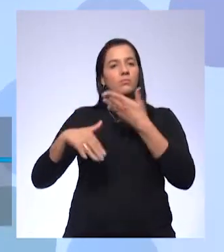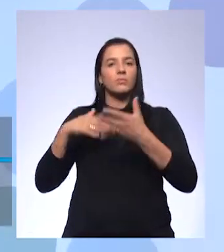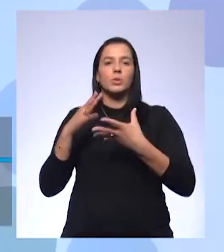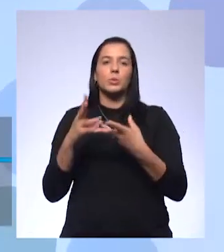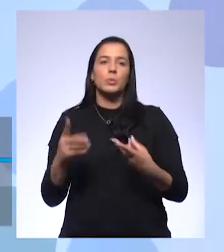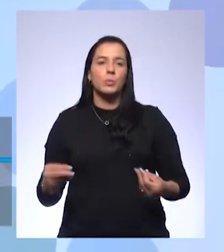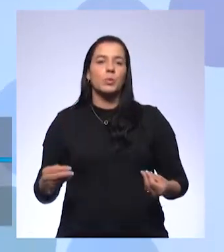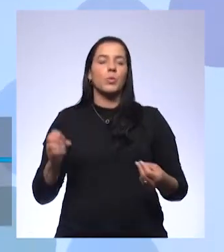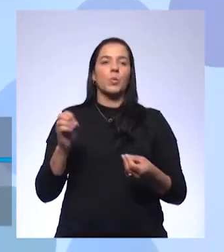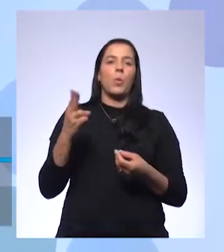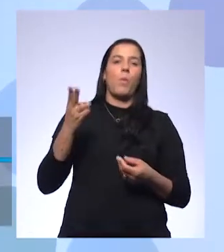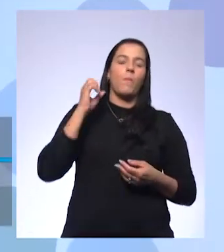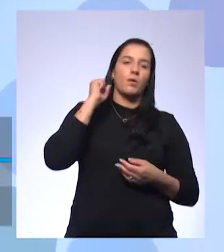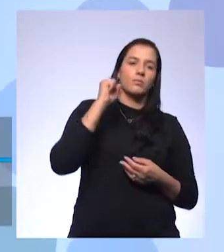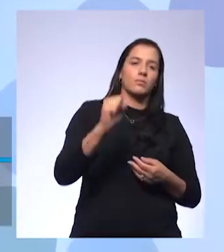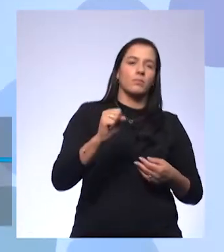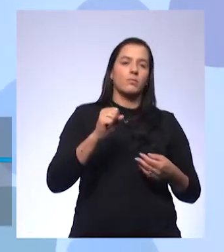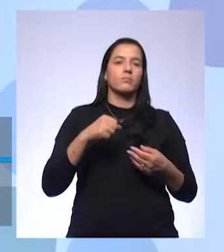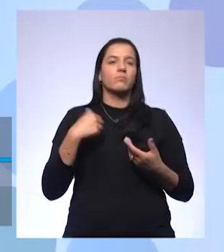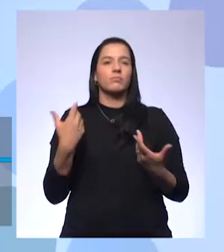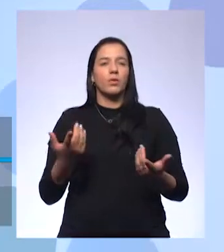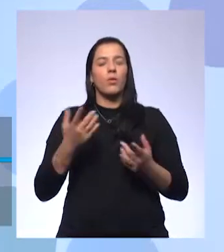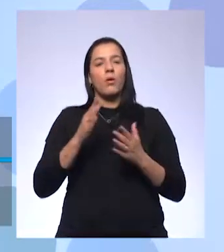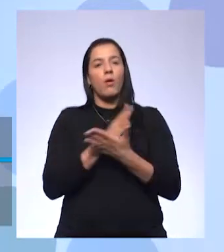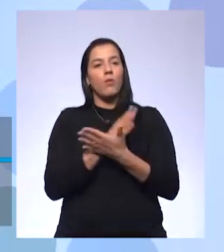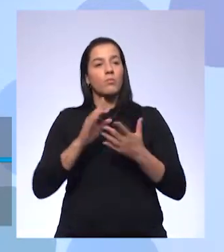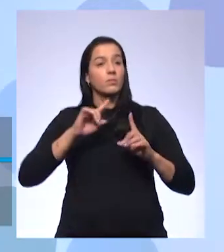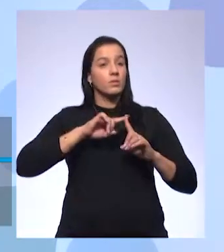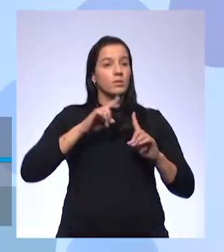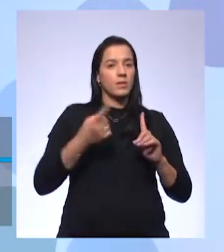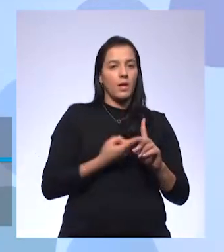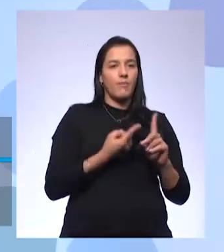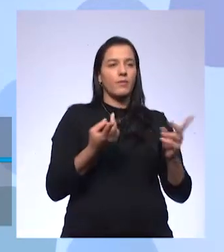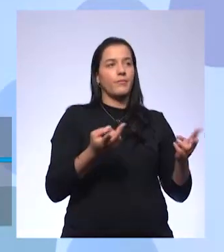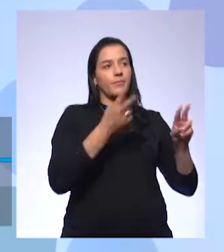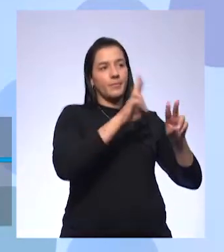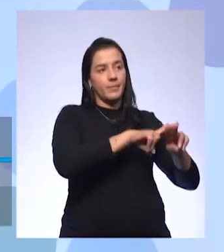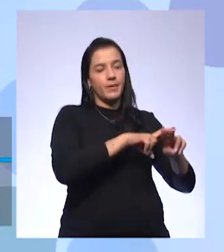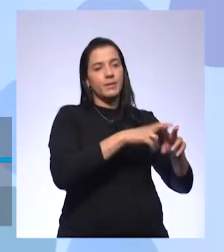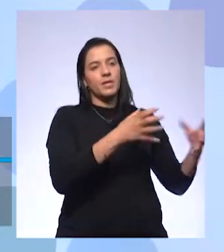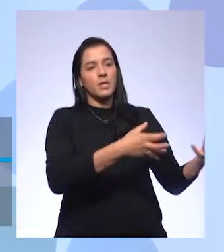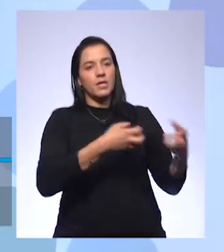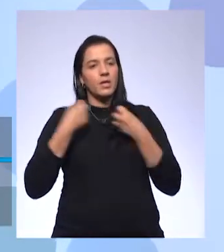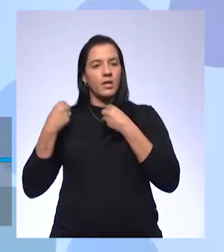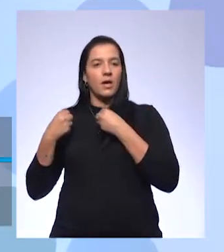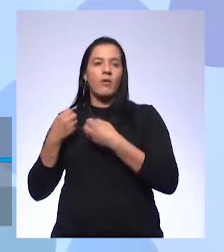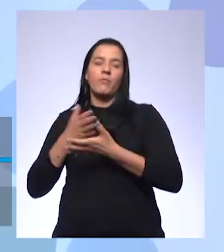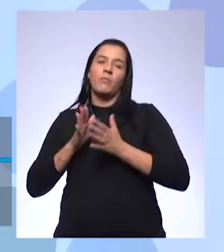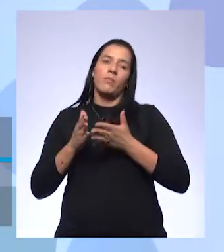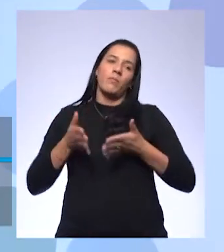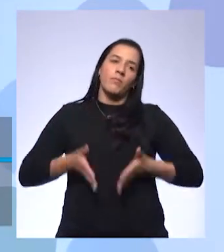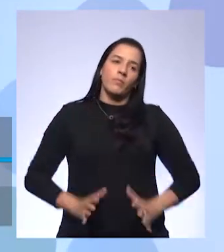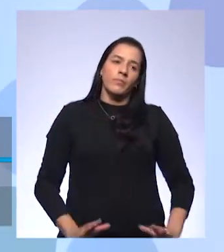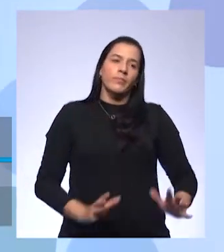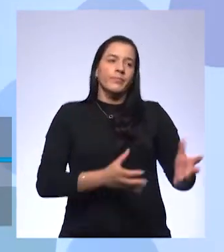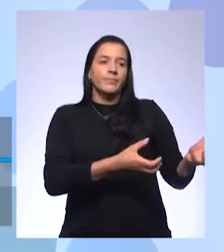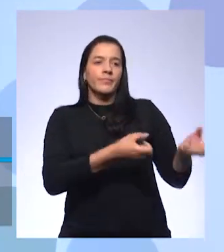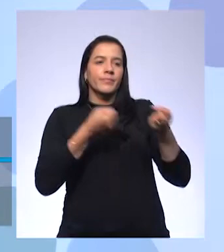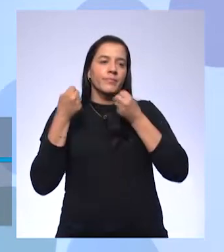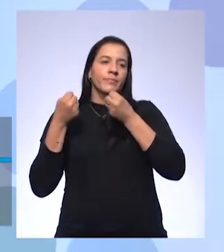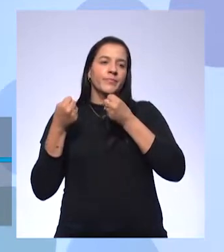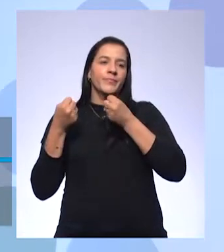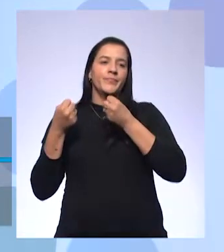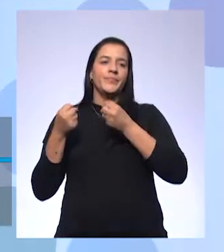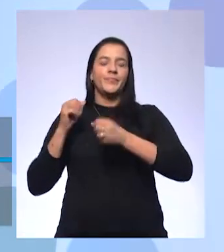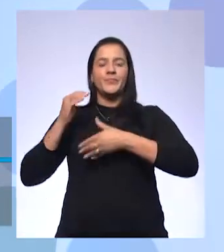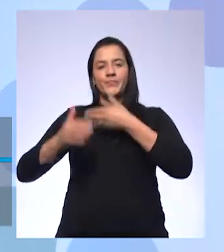seja, estavam presas, né? Mulheres grávidas, ou muitas delas já tinham os seus filhos, né? E os seus filhos foram retirados